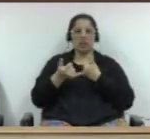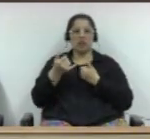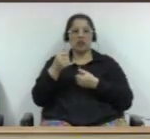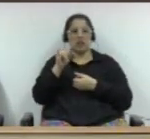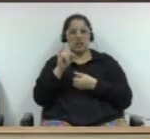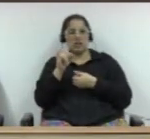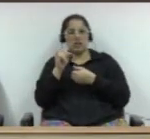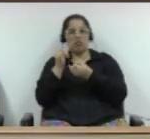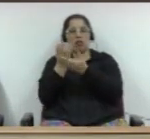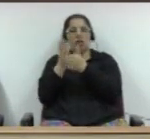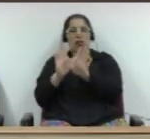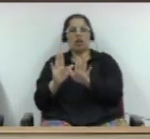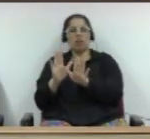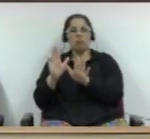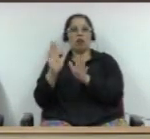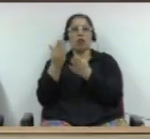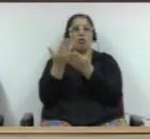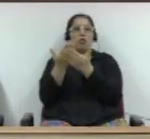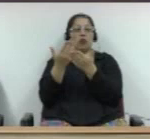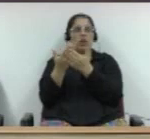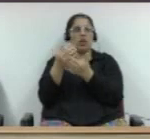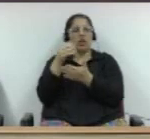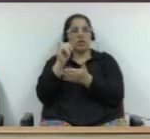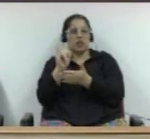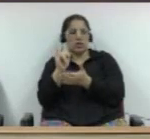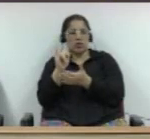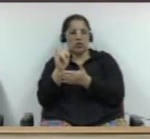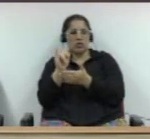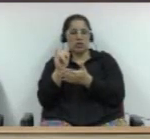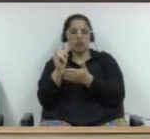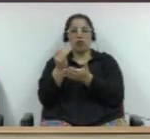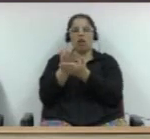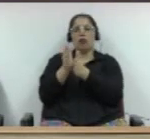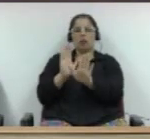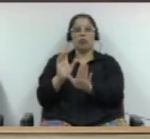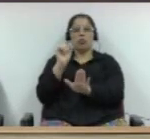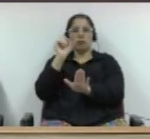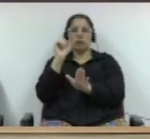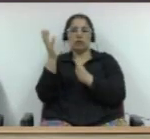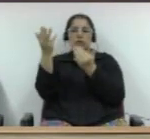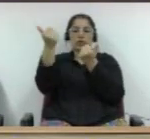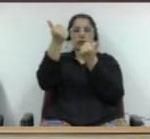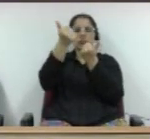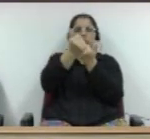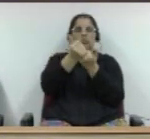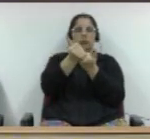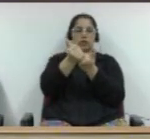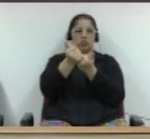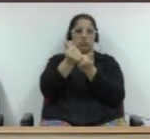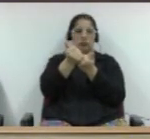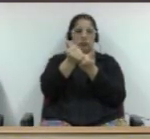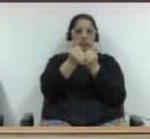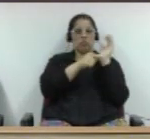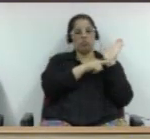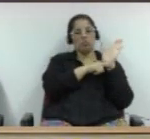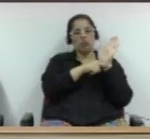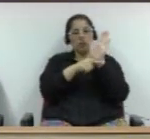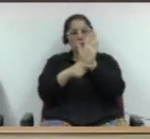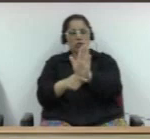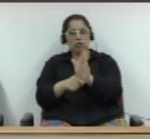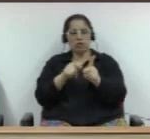pretende implantar no espaço em que se encontra a escola atualmente, que vise algum tipo de atendimento à população